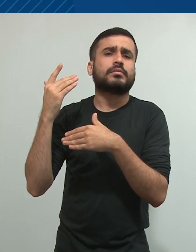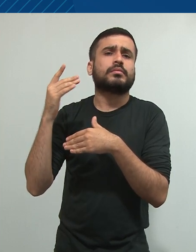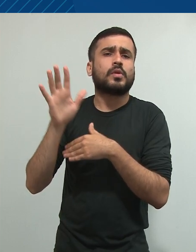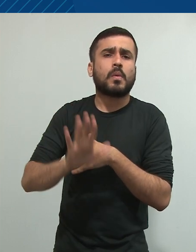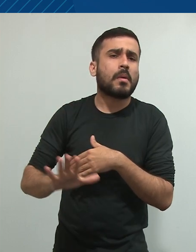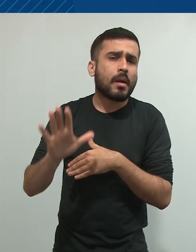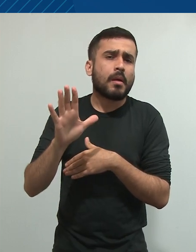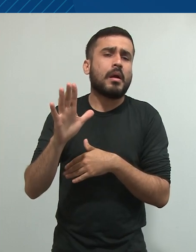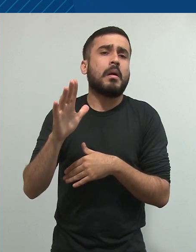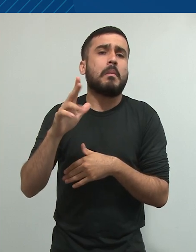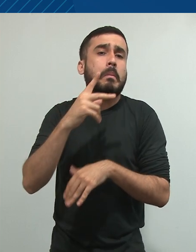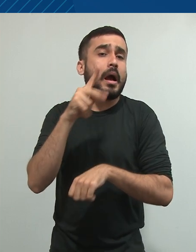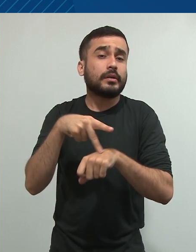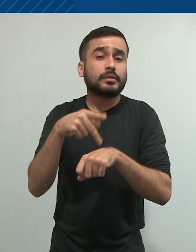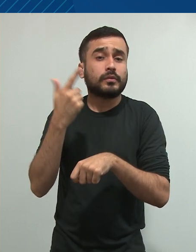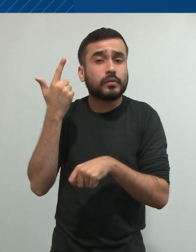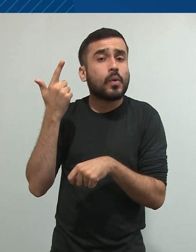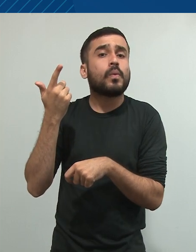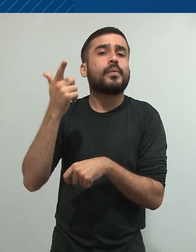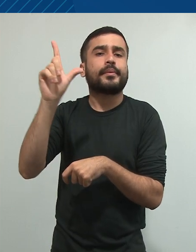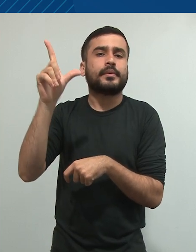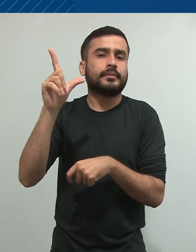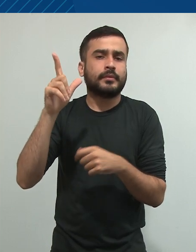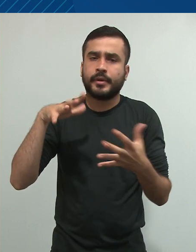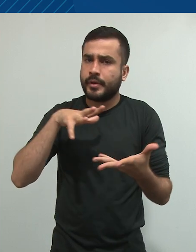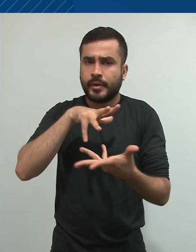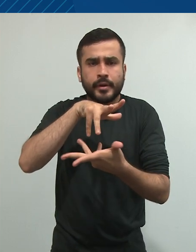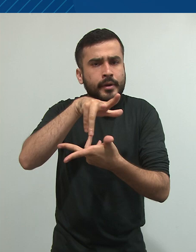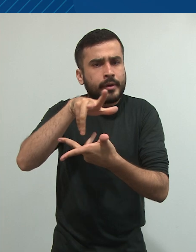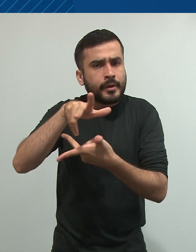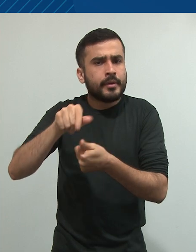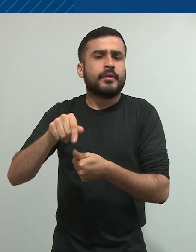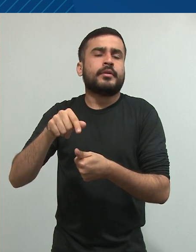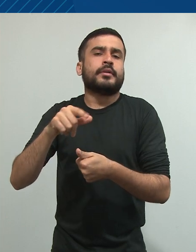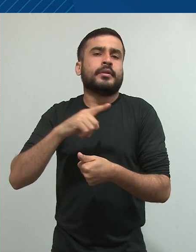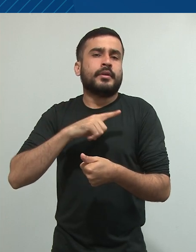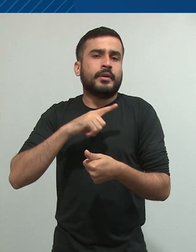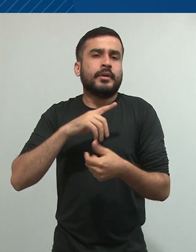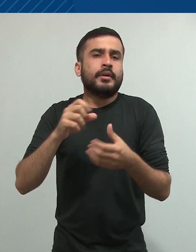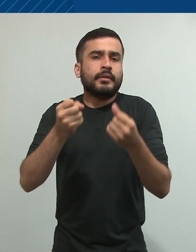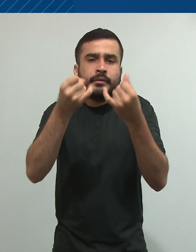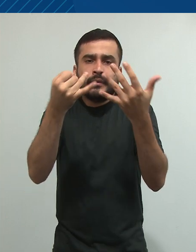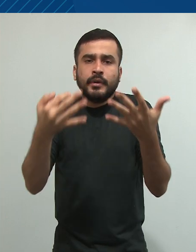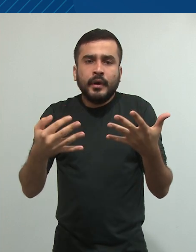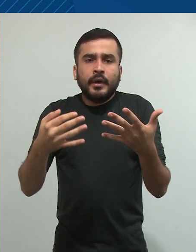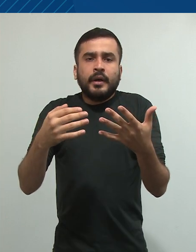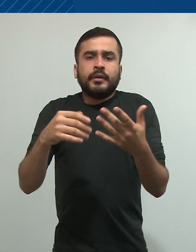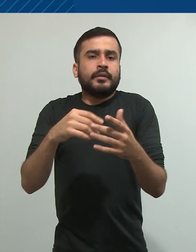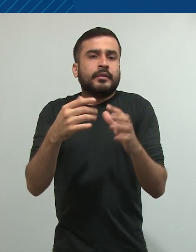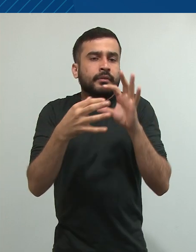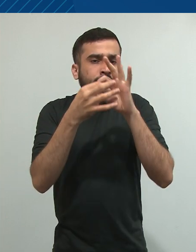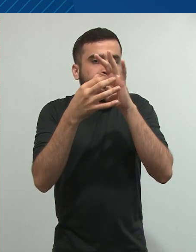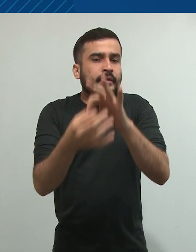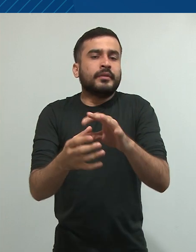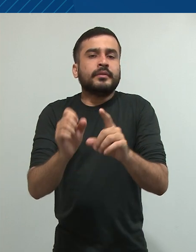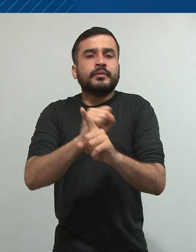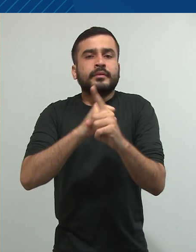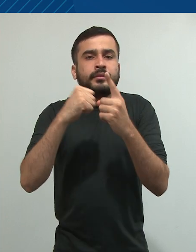Malásia. Então assim, ele pega exemplos globais, e para falar sobre um fenômeno social,